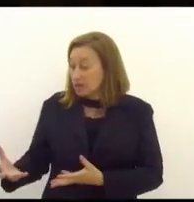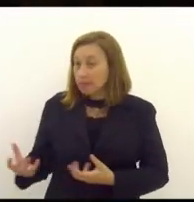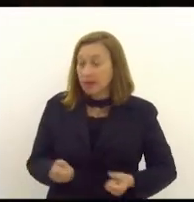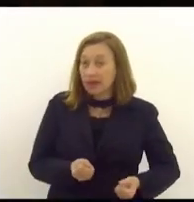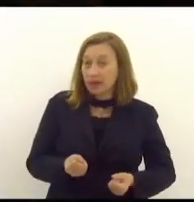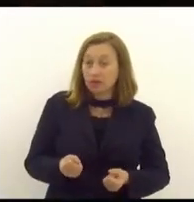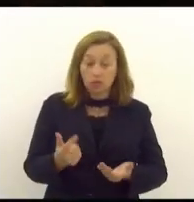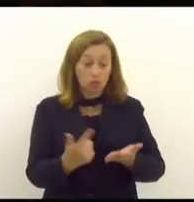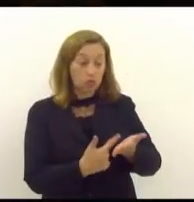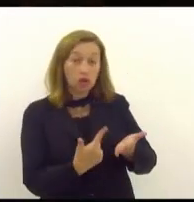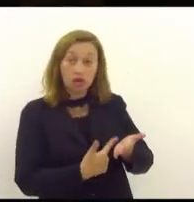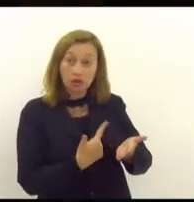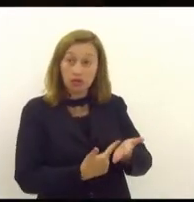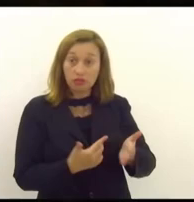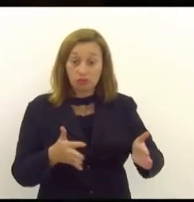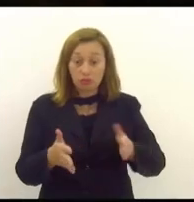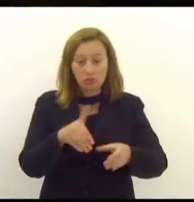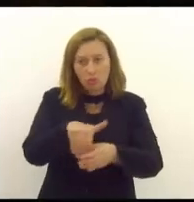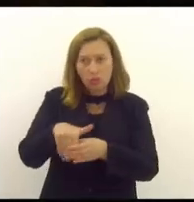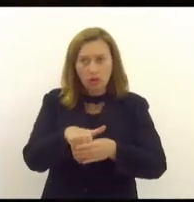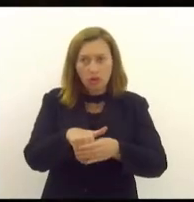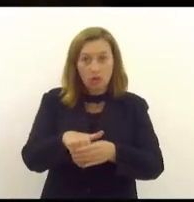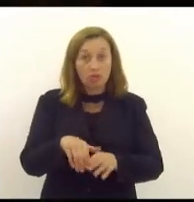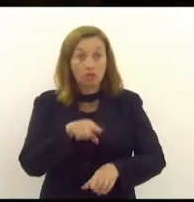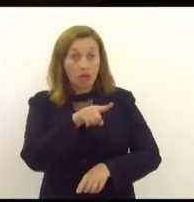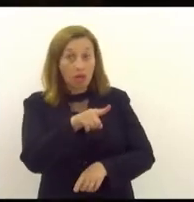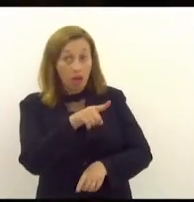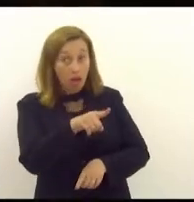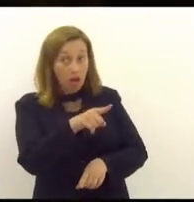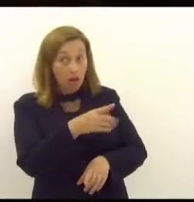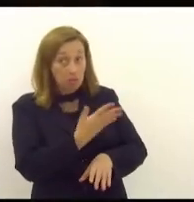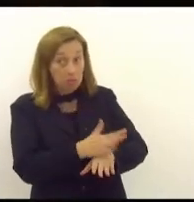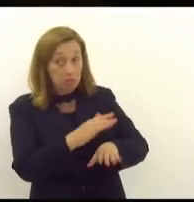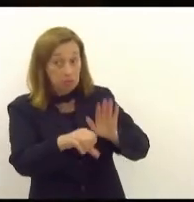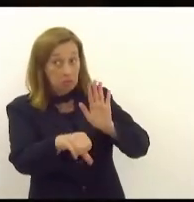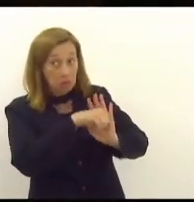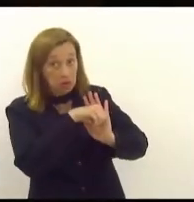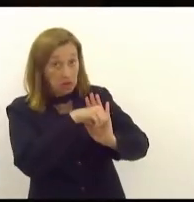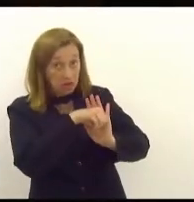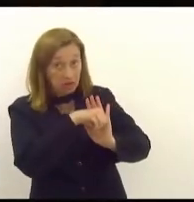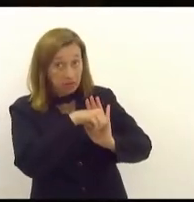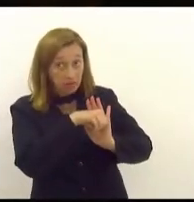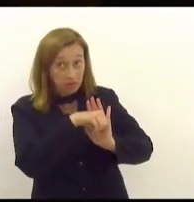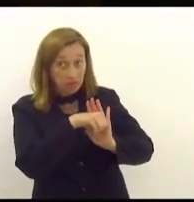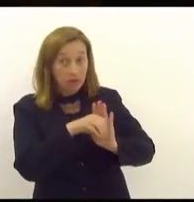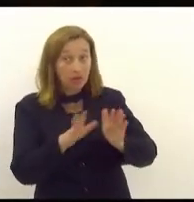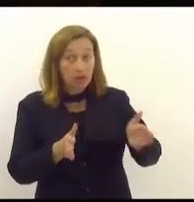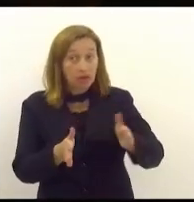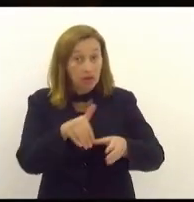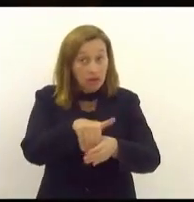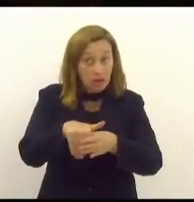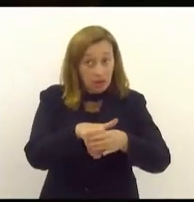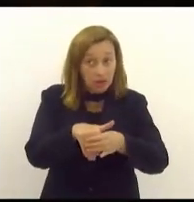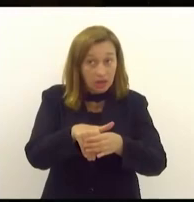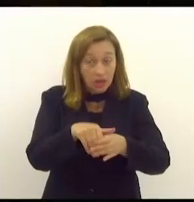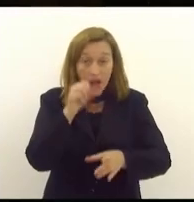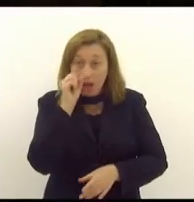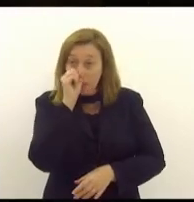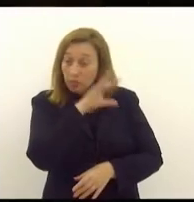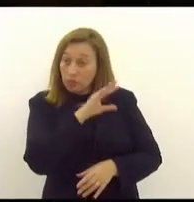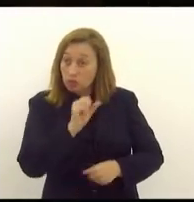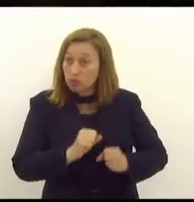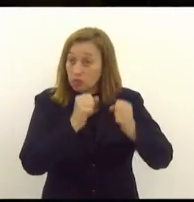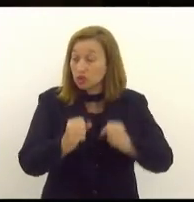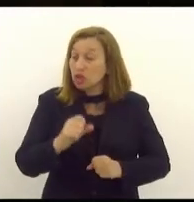eleitoral onde ela pratica o crime ele pratica crime eleitoral abuso de poder entre